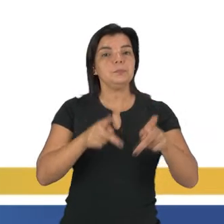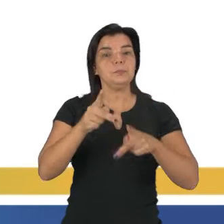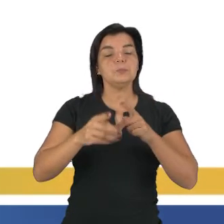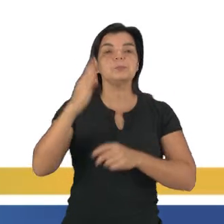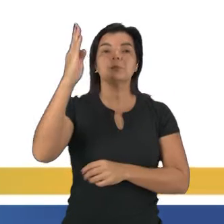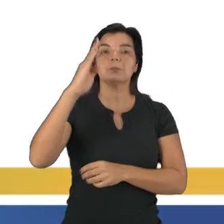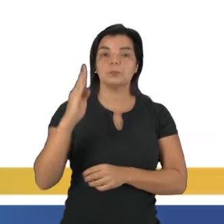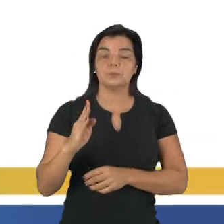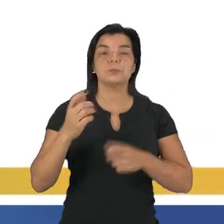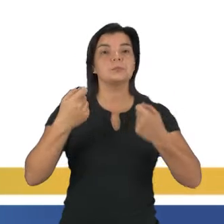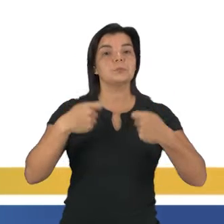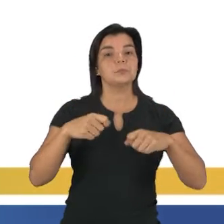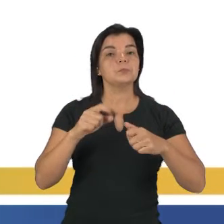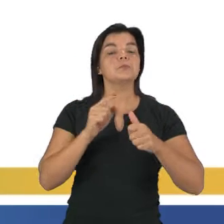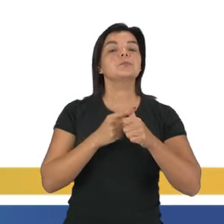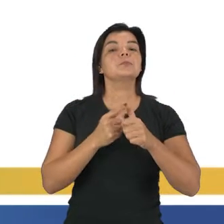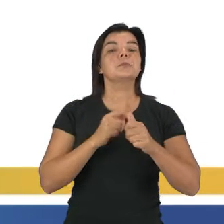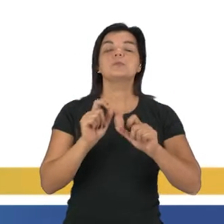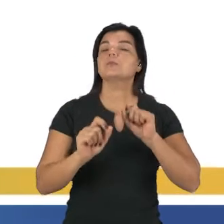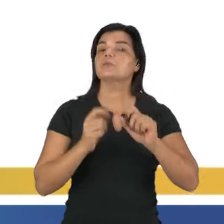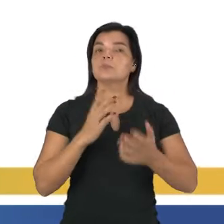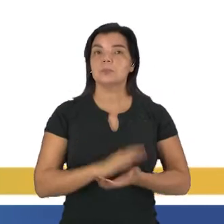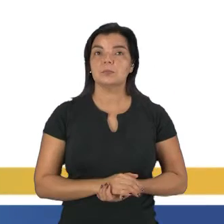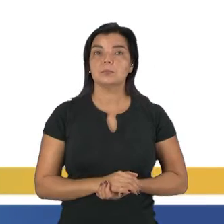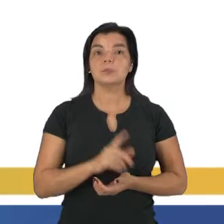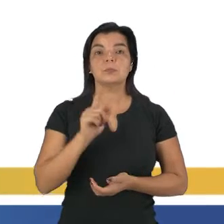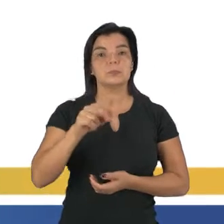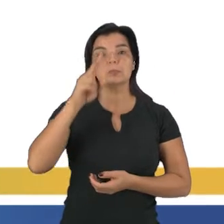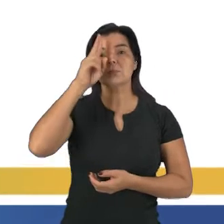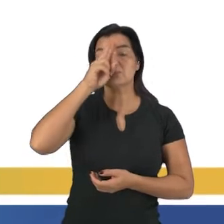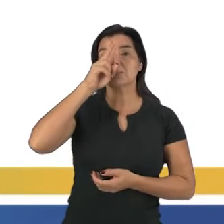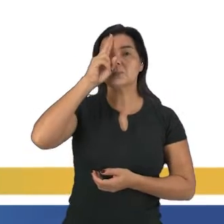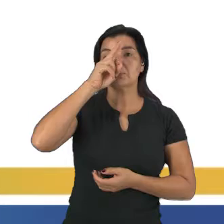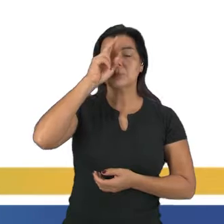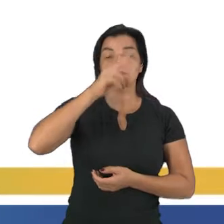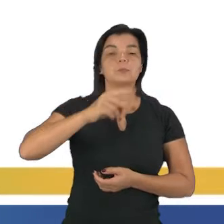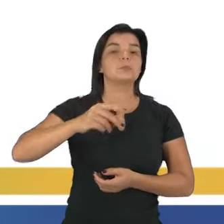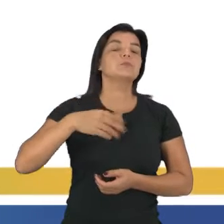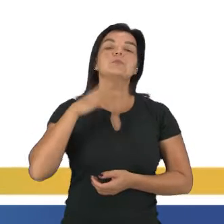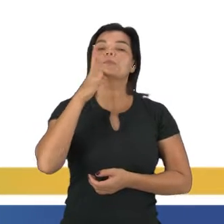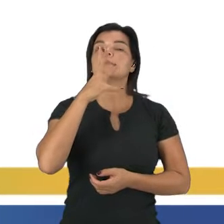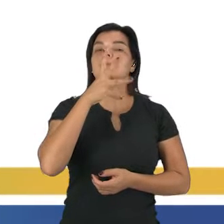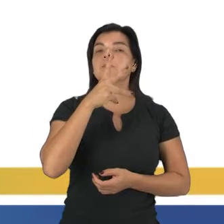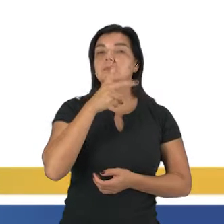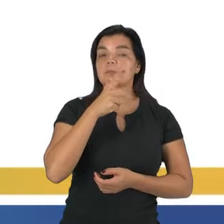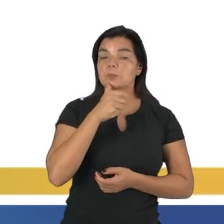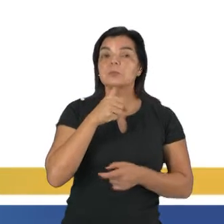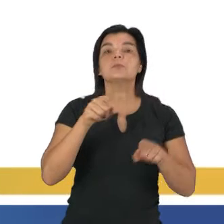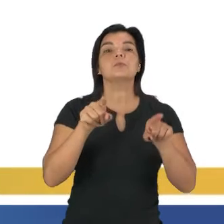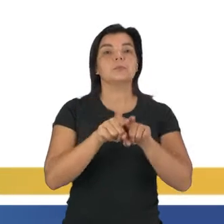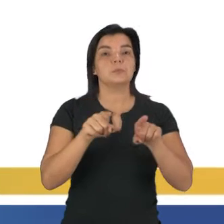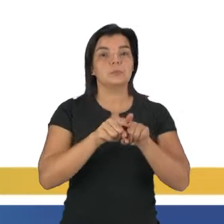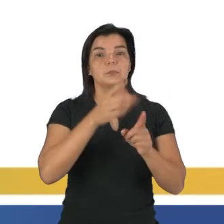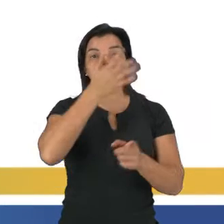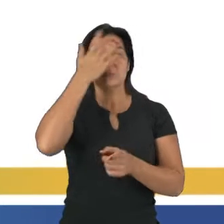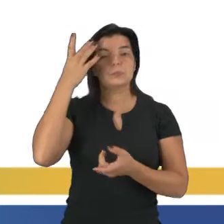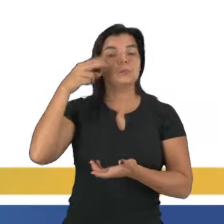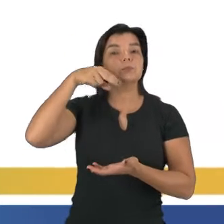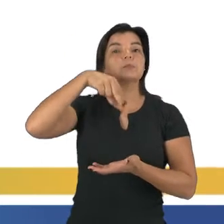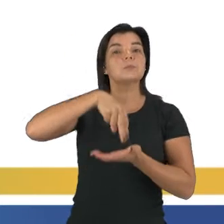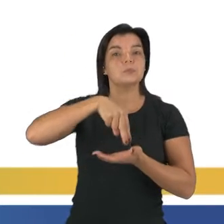é necessário primeiramente considerar que essa é uma história de longa duração e com muitos